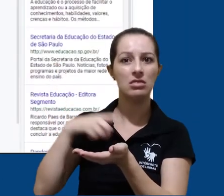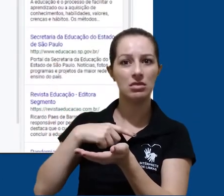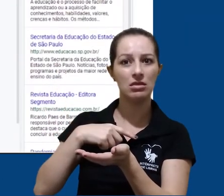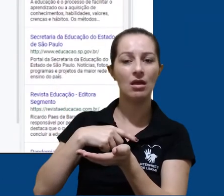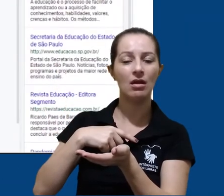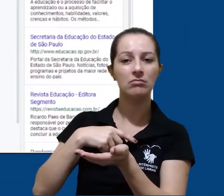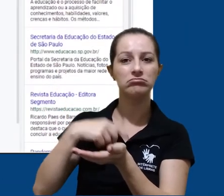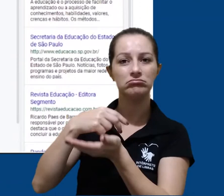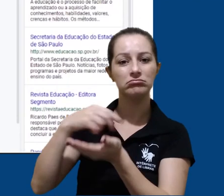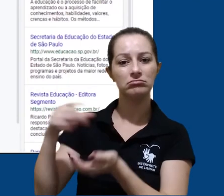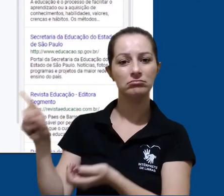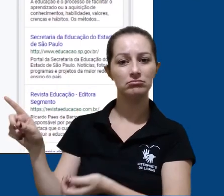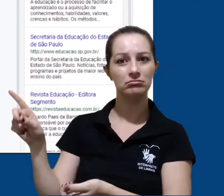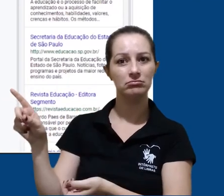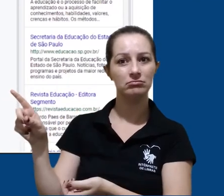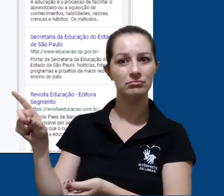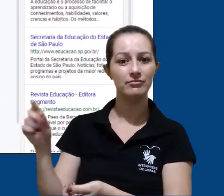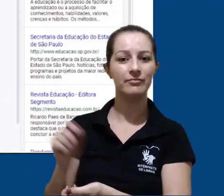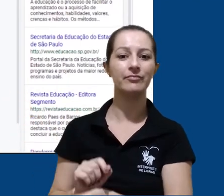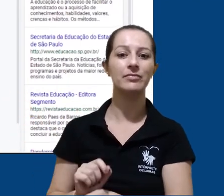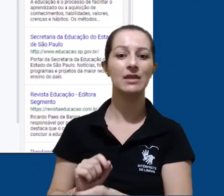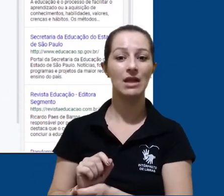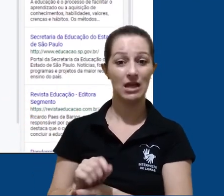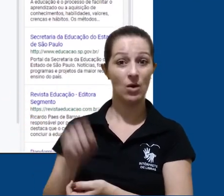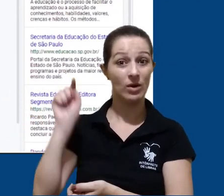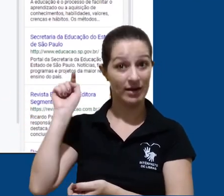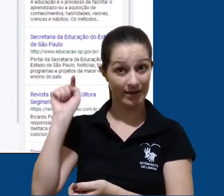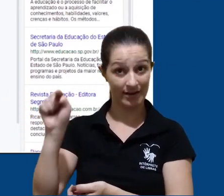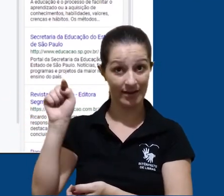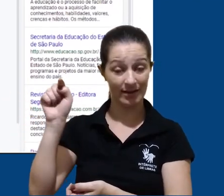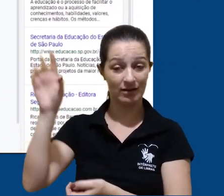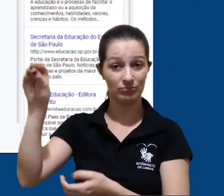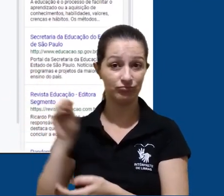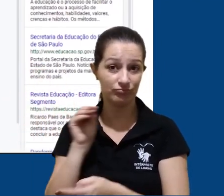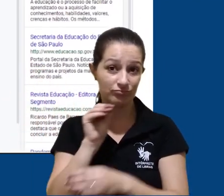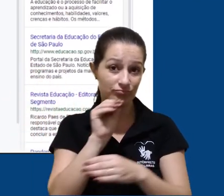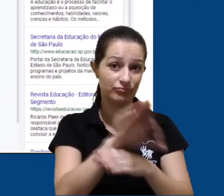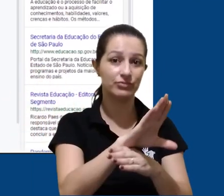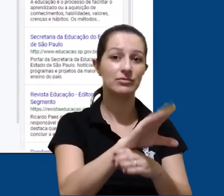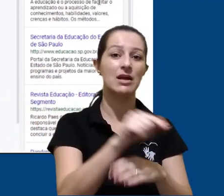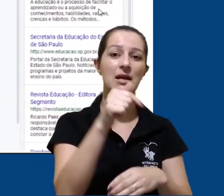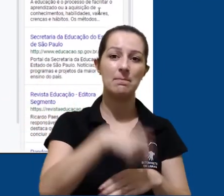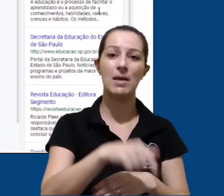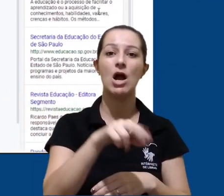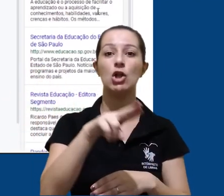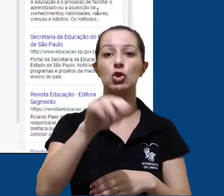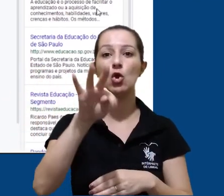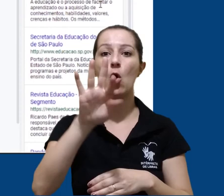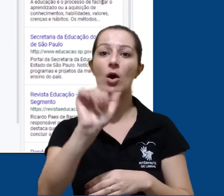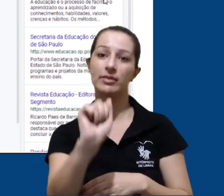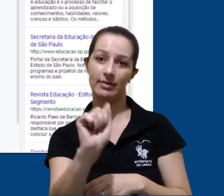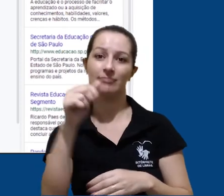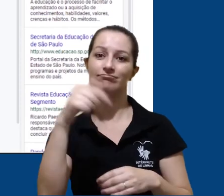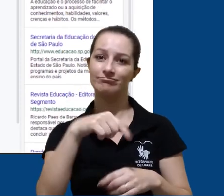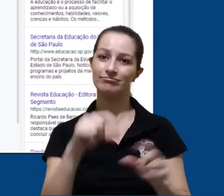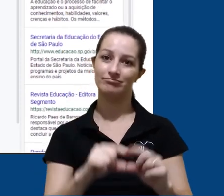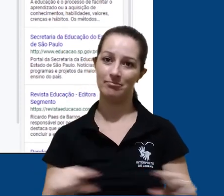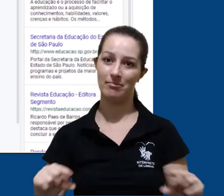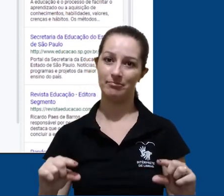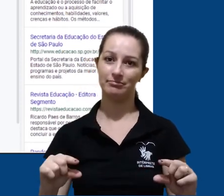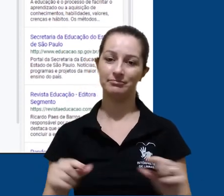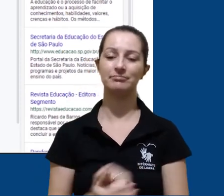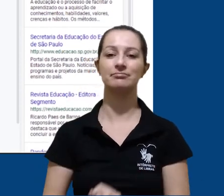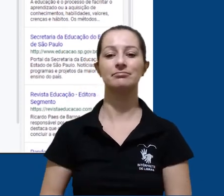de aços aparecerá no canto direito da pesquisa clique sobre ele e então ele será inserido na sua nota de rodapé